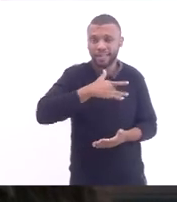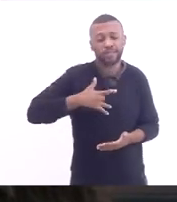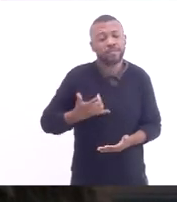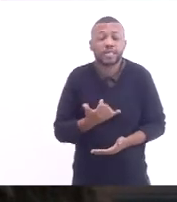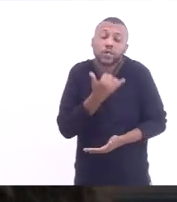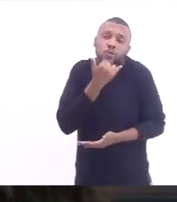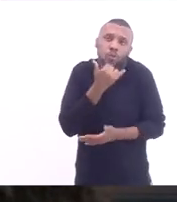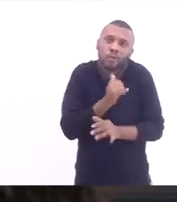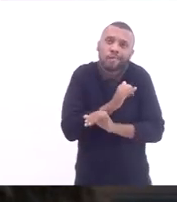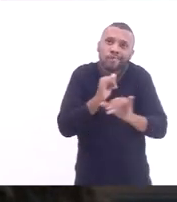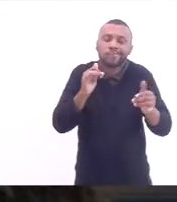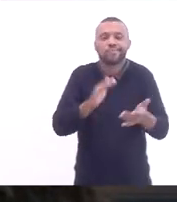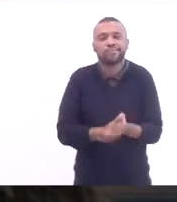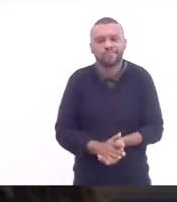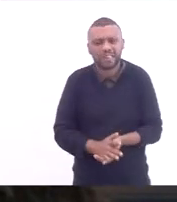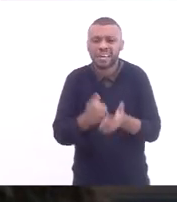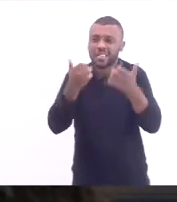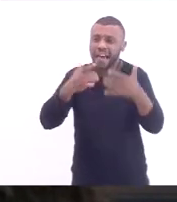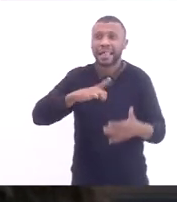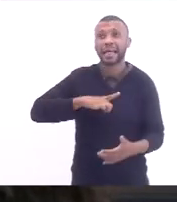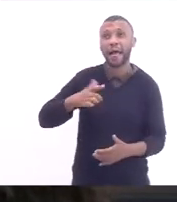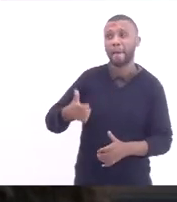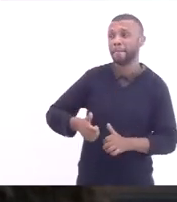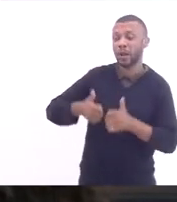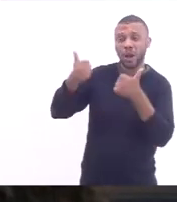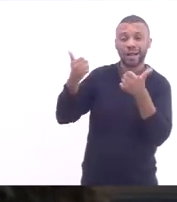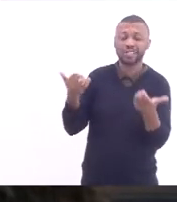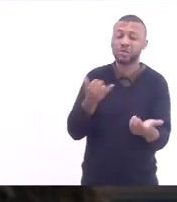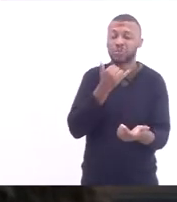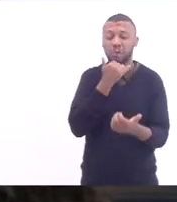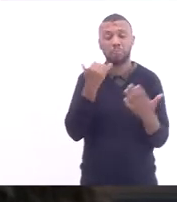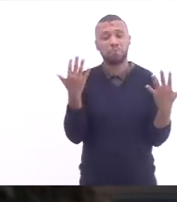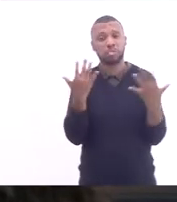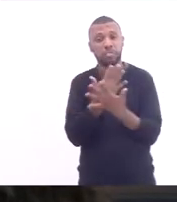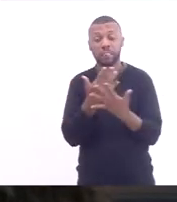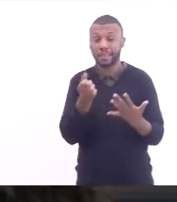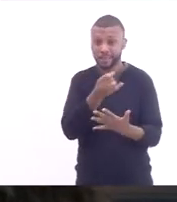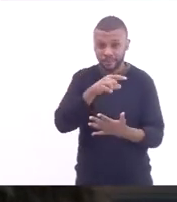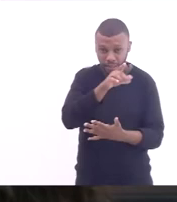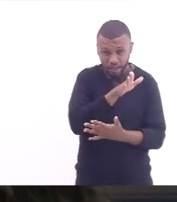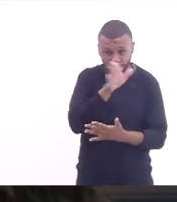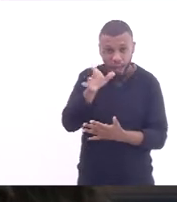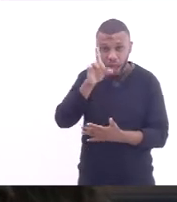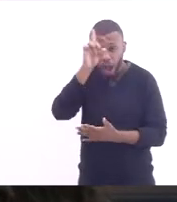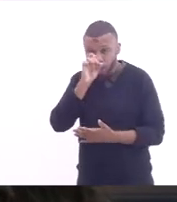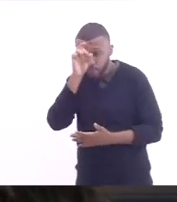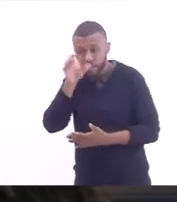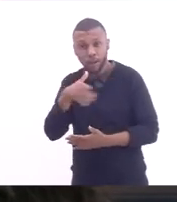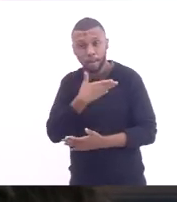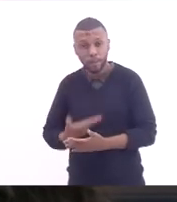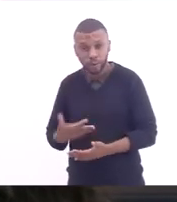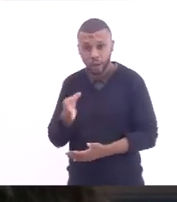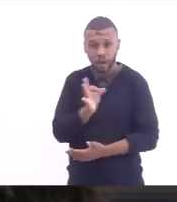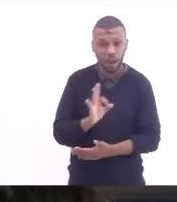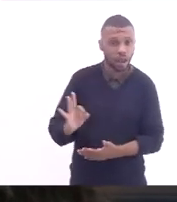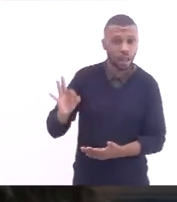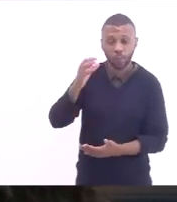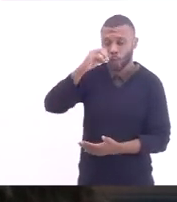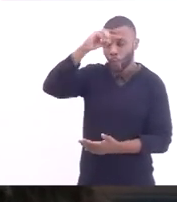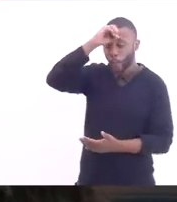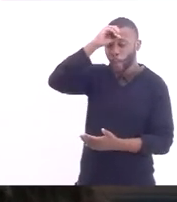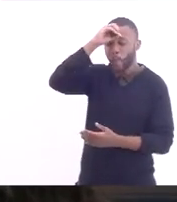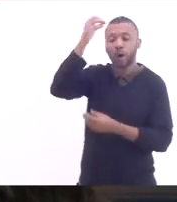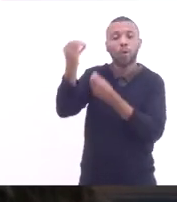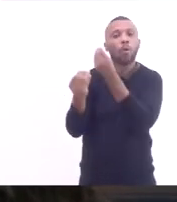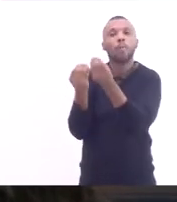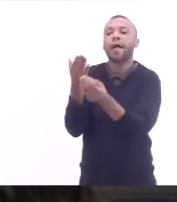perdoe dizer que há melhoria, olha, é só quem não vai em hospital, quem não sabe as condições, como